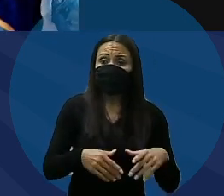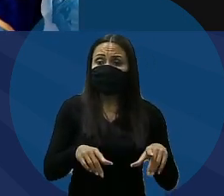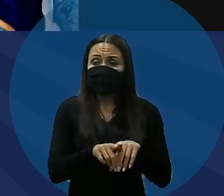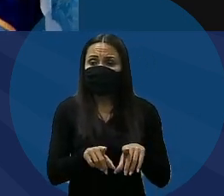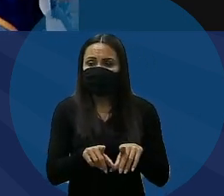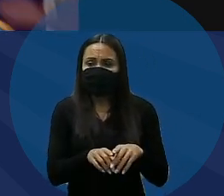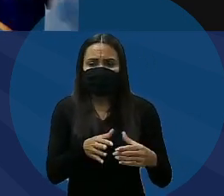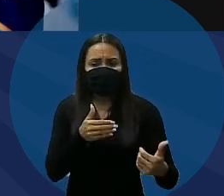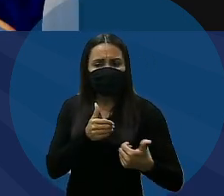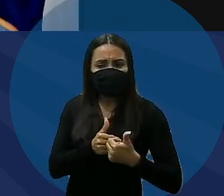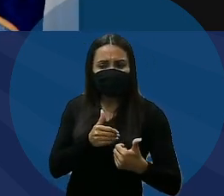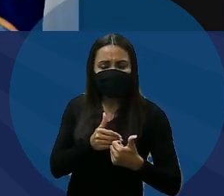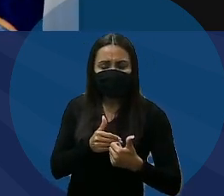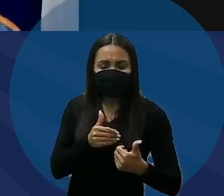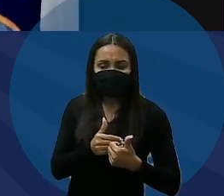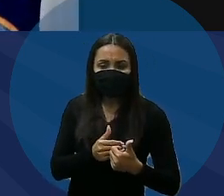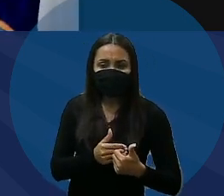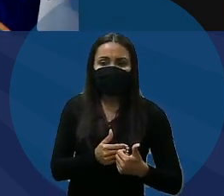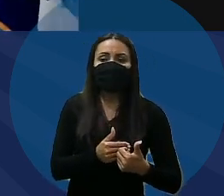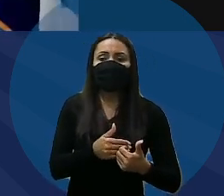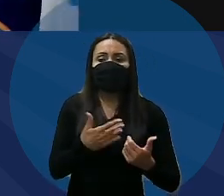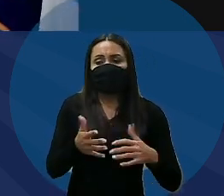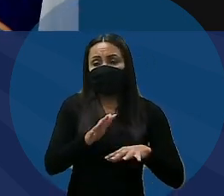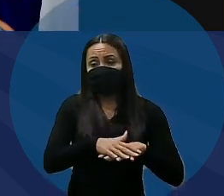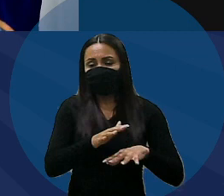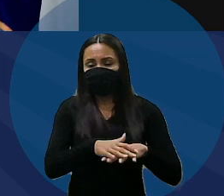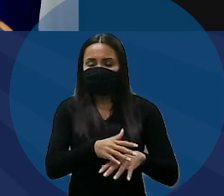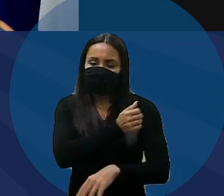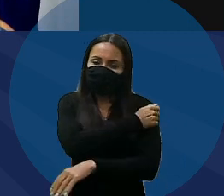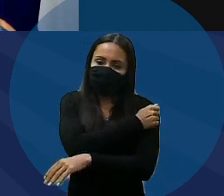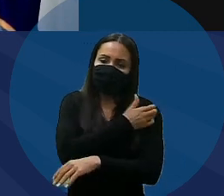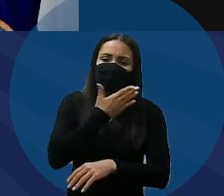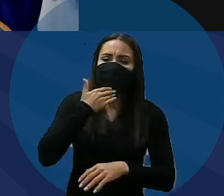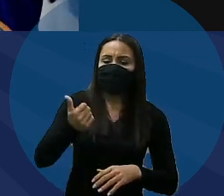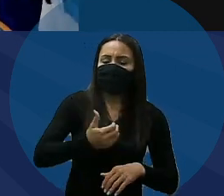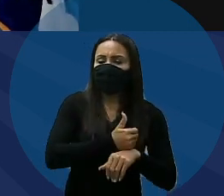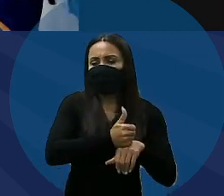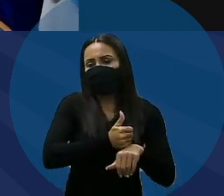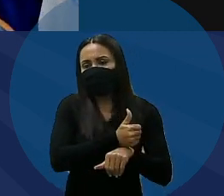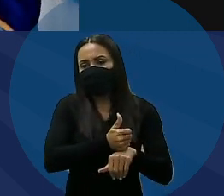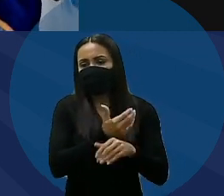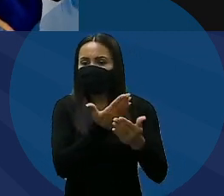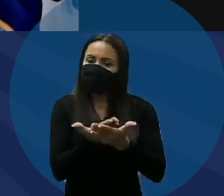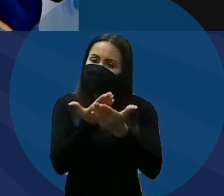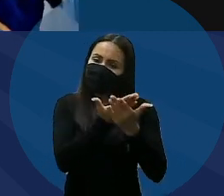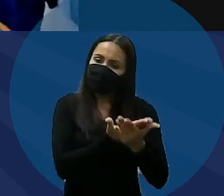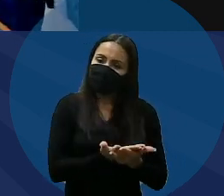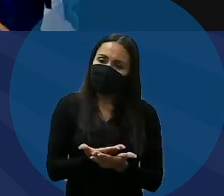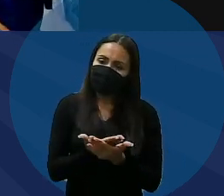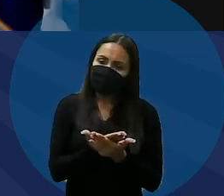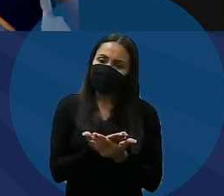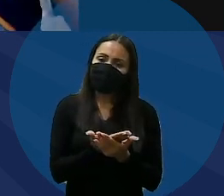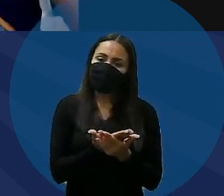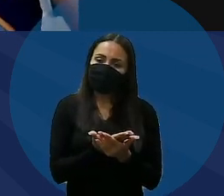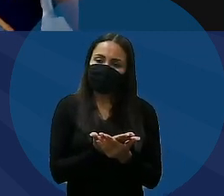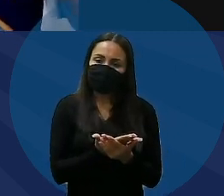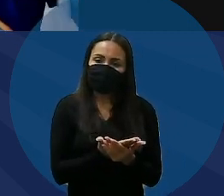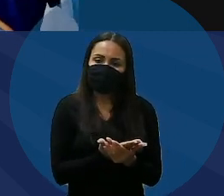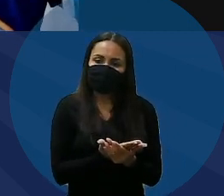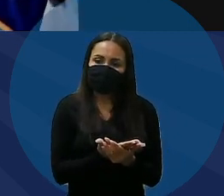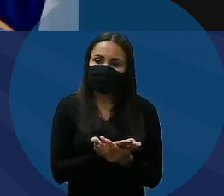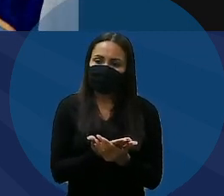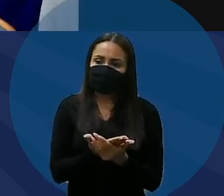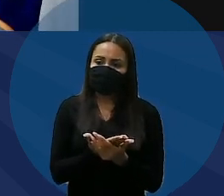aproximar a trigonometria dos estudantes, sobretudo melhorar a qualidade da aula e